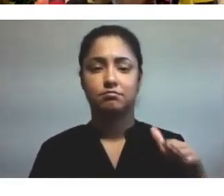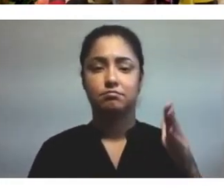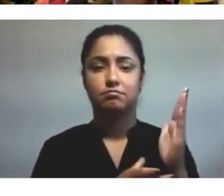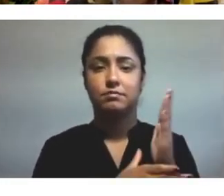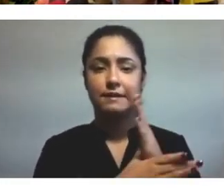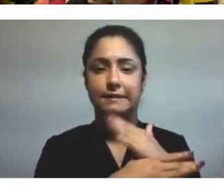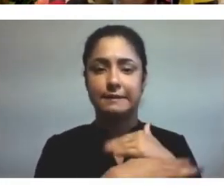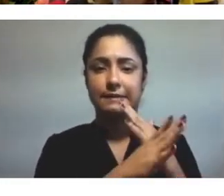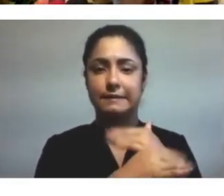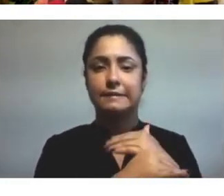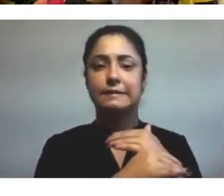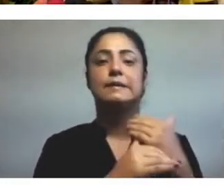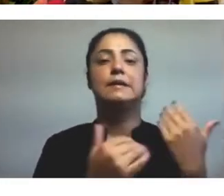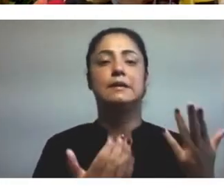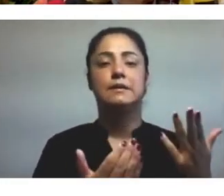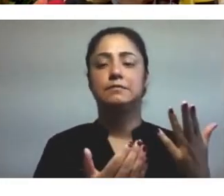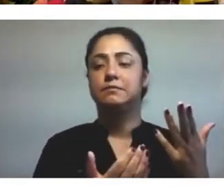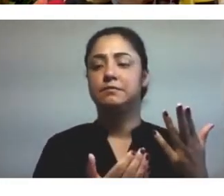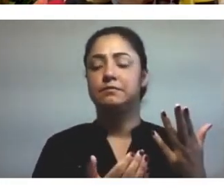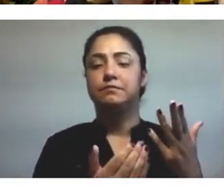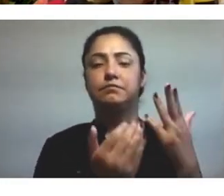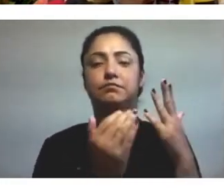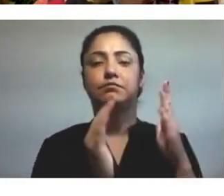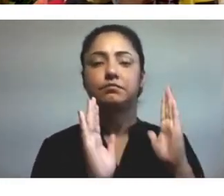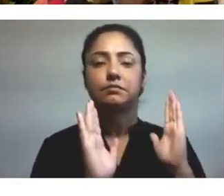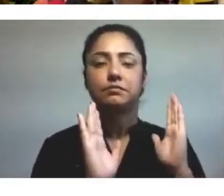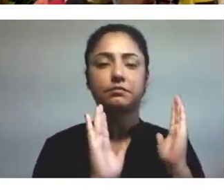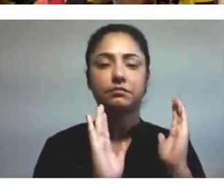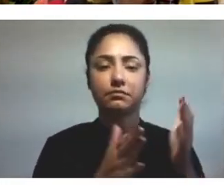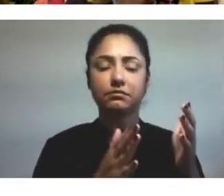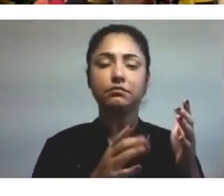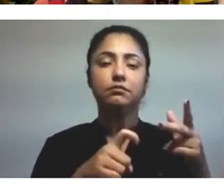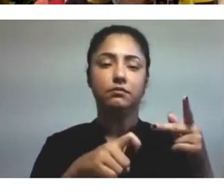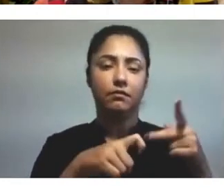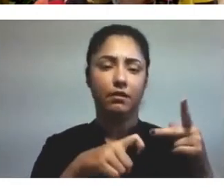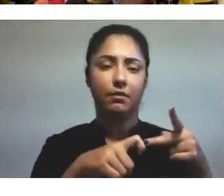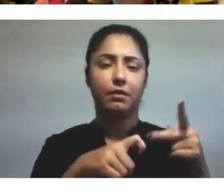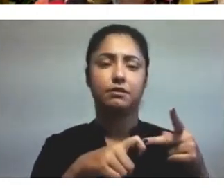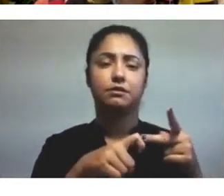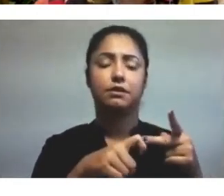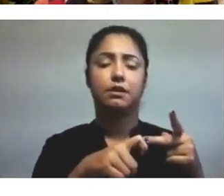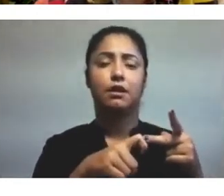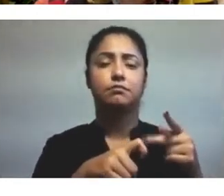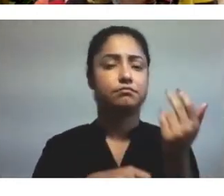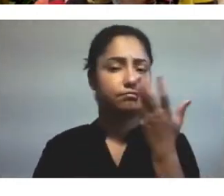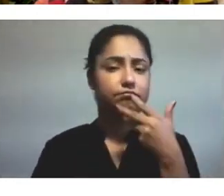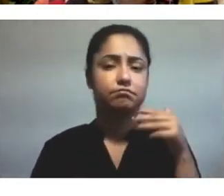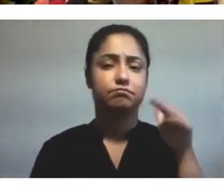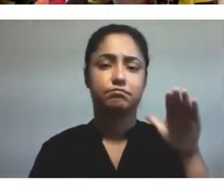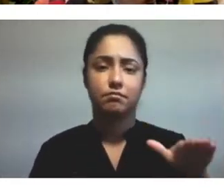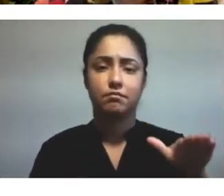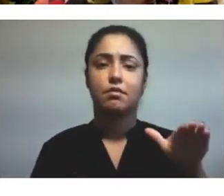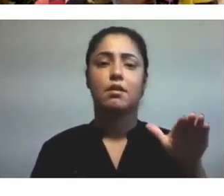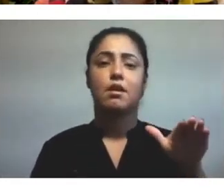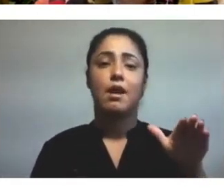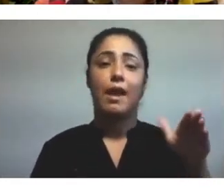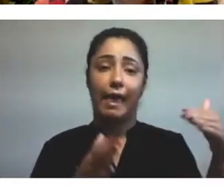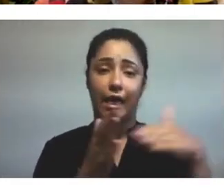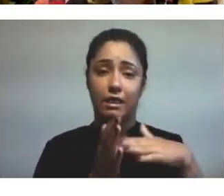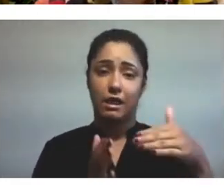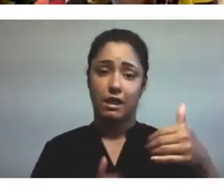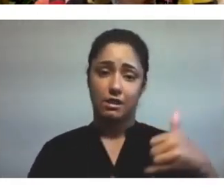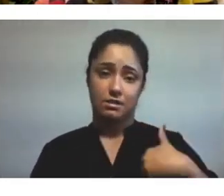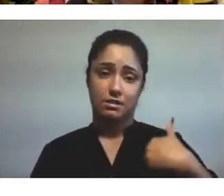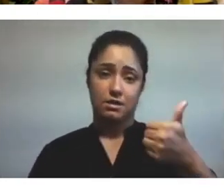bem-estar, a resiliência dos pacientes pediátricos, e esses pacientes eles vão até 18 anos ou